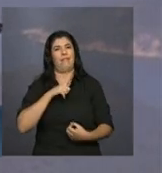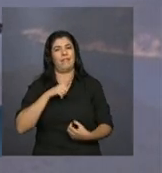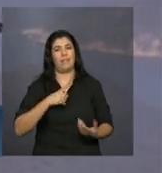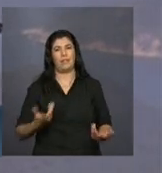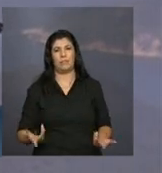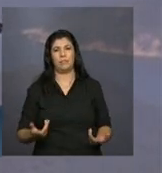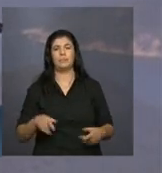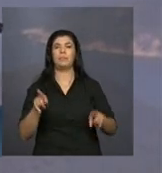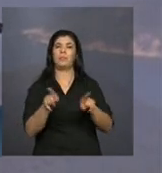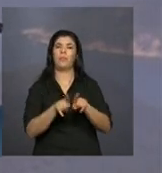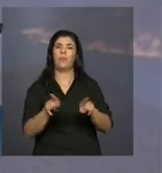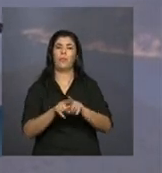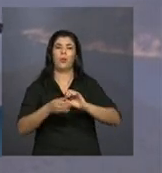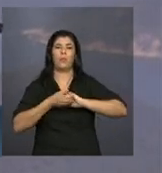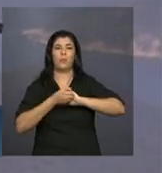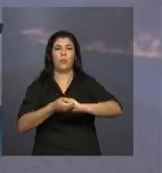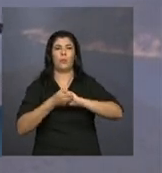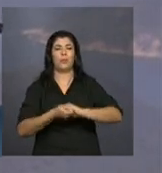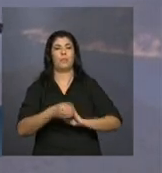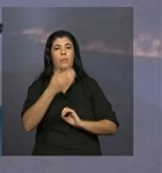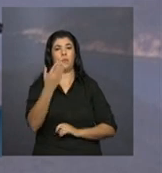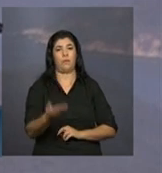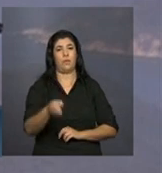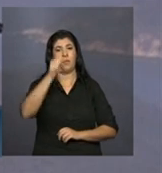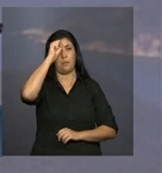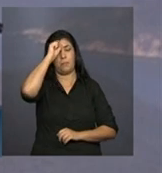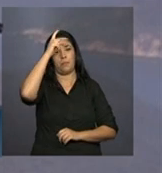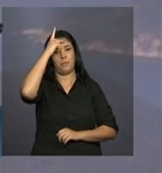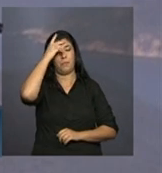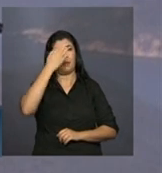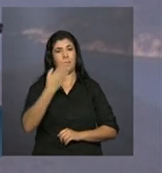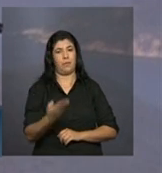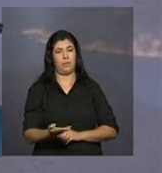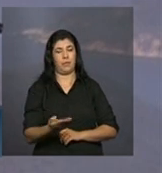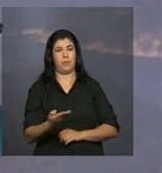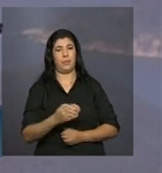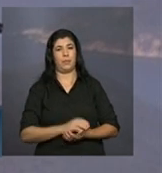Eu também cumprimento o prefeito por ter